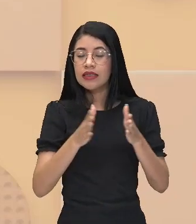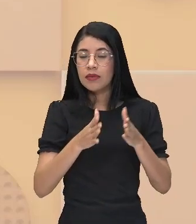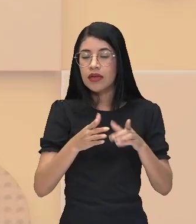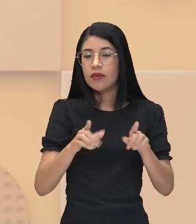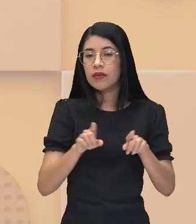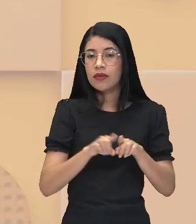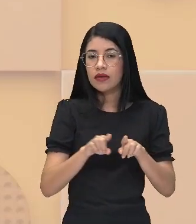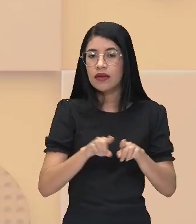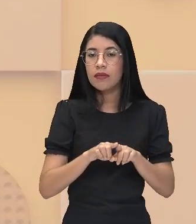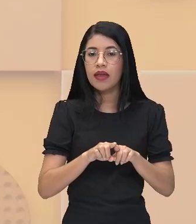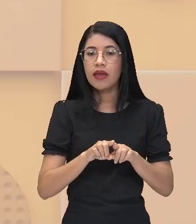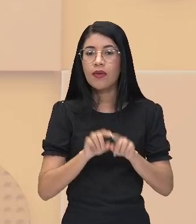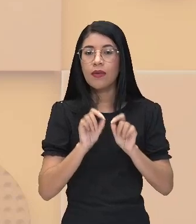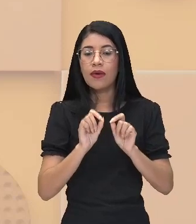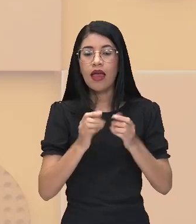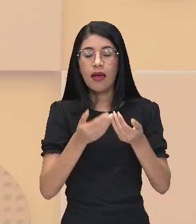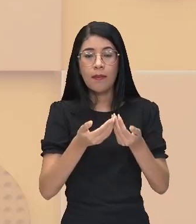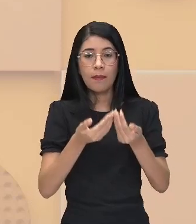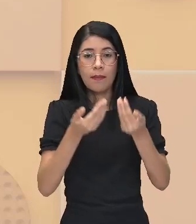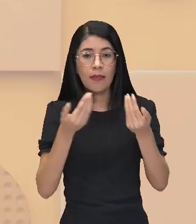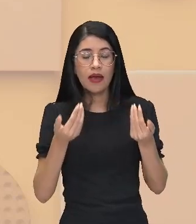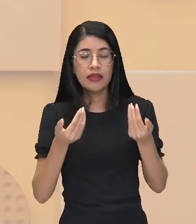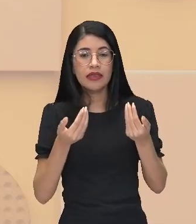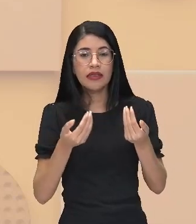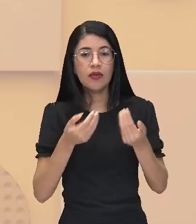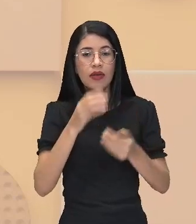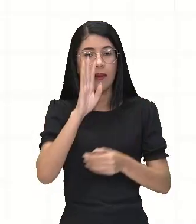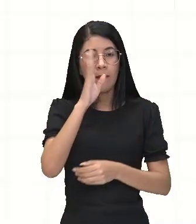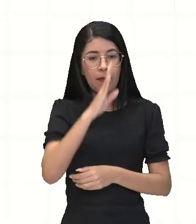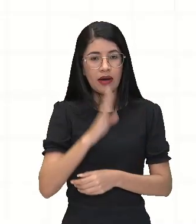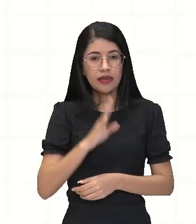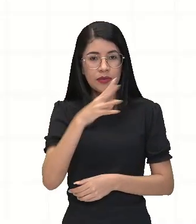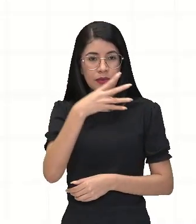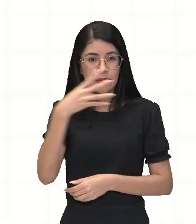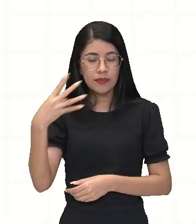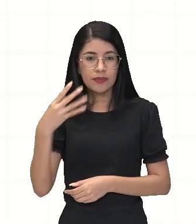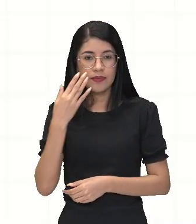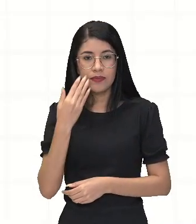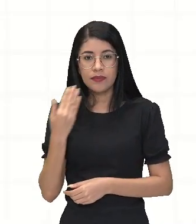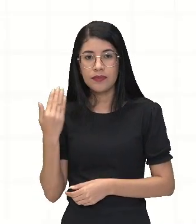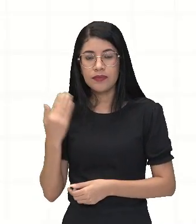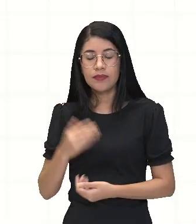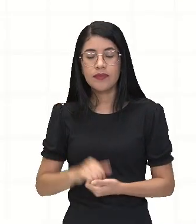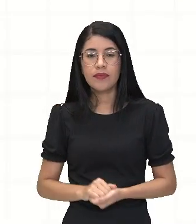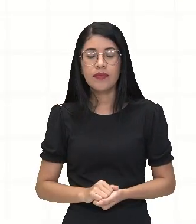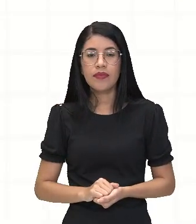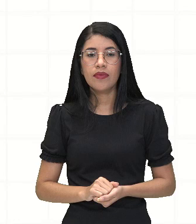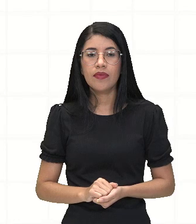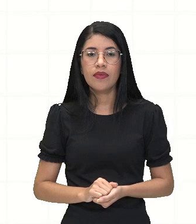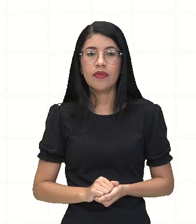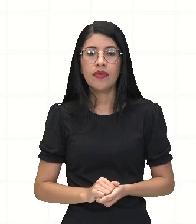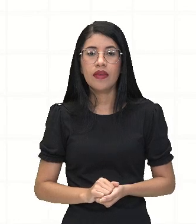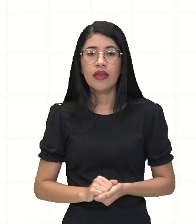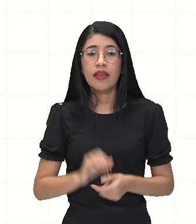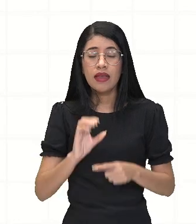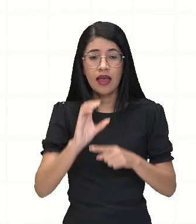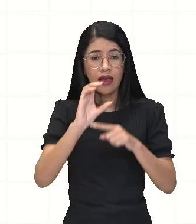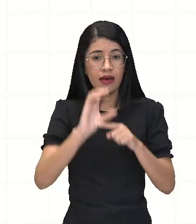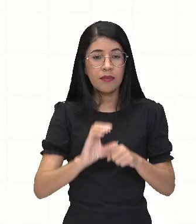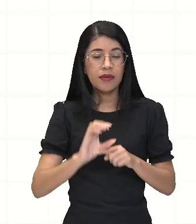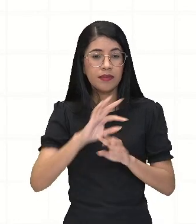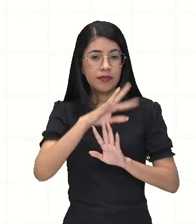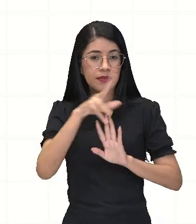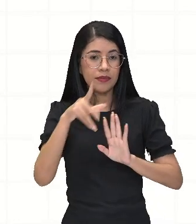a divisão do território em capitanias. Então, nós temos aqui as capitanias da Amazônia.